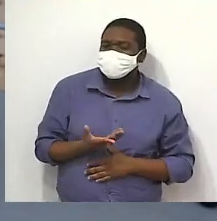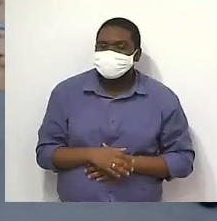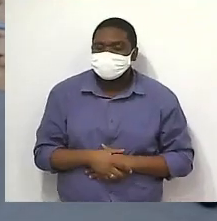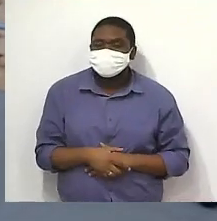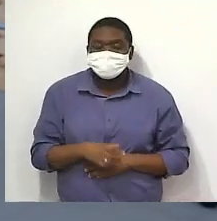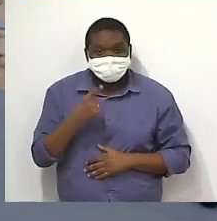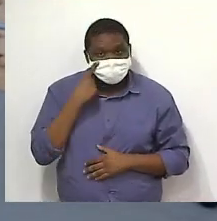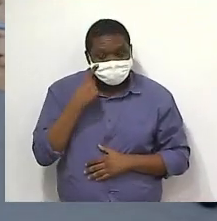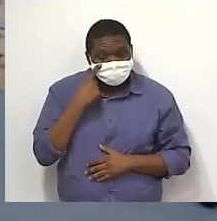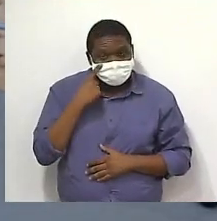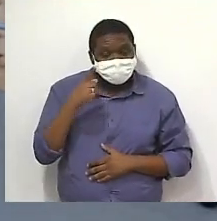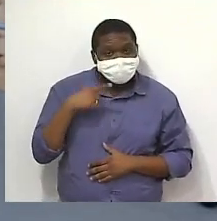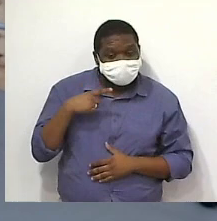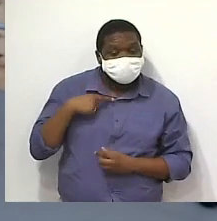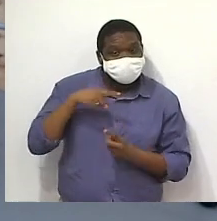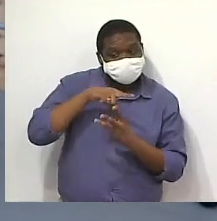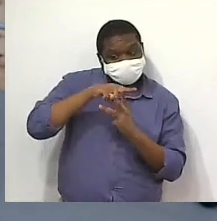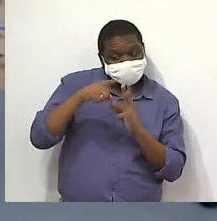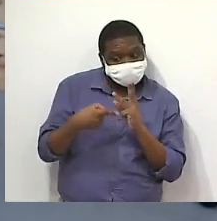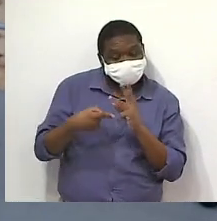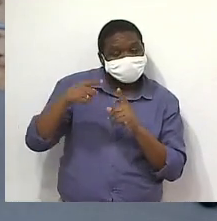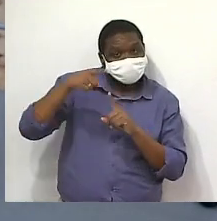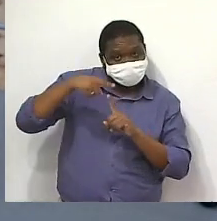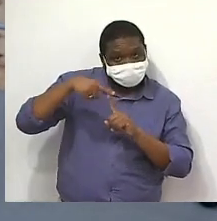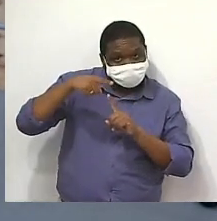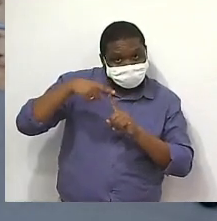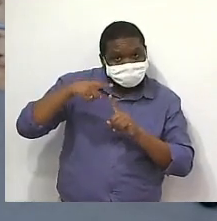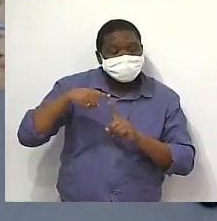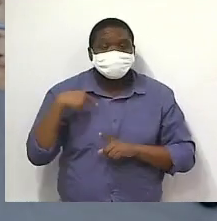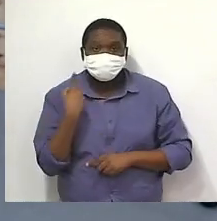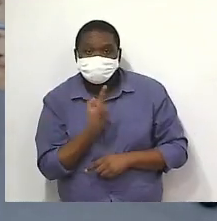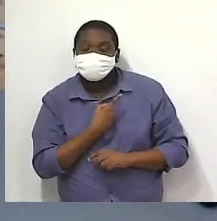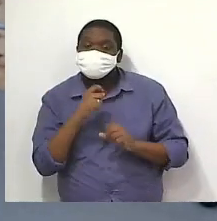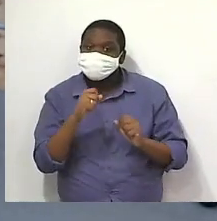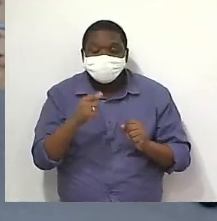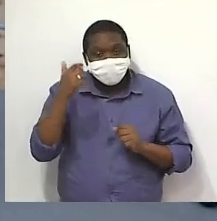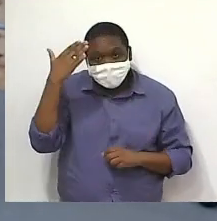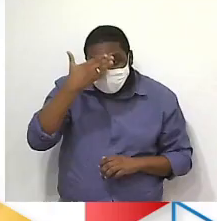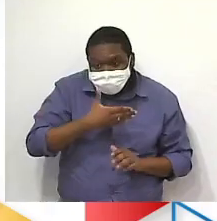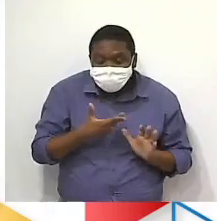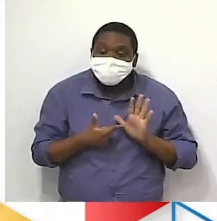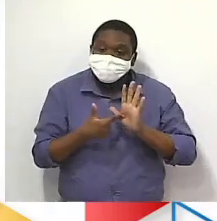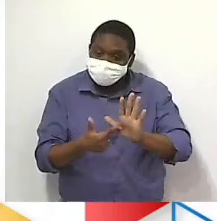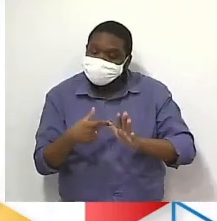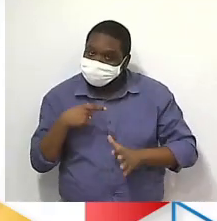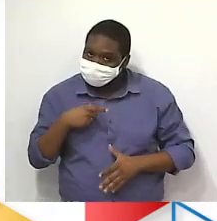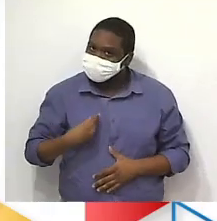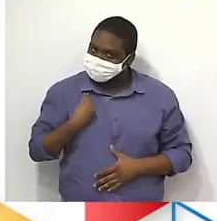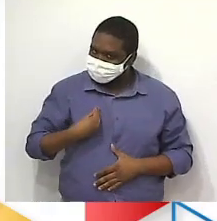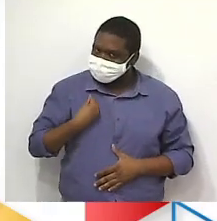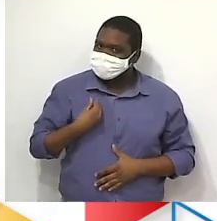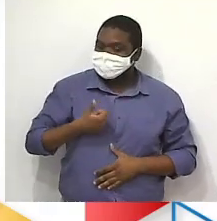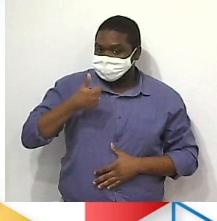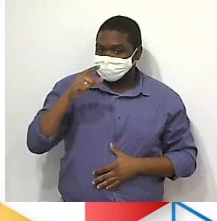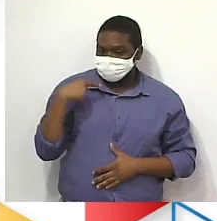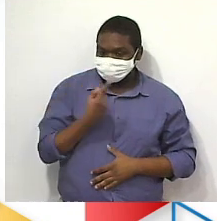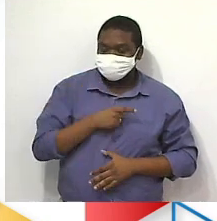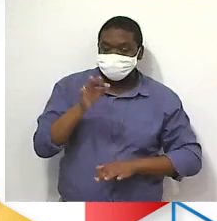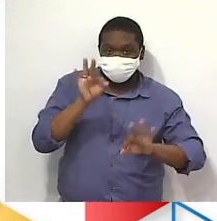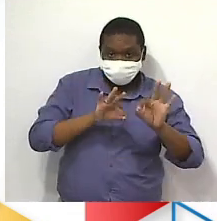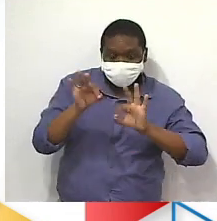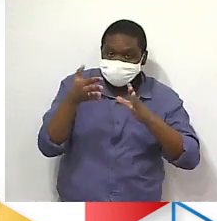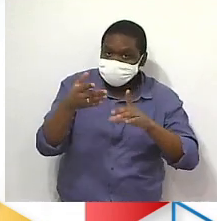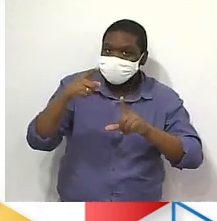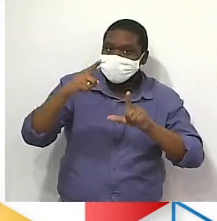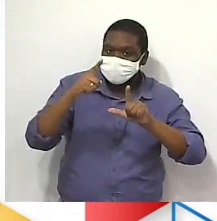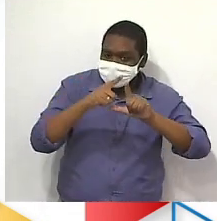tá? Existem três formas da gente provar a condição de existência. Primeiro, a gente vai construir um triângulo em